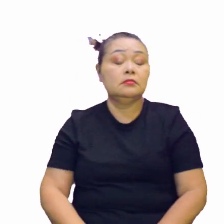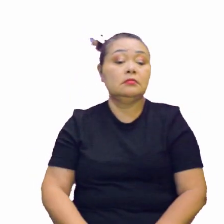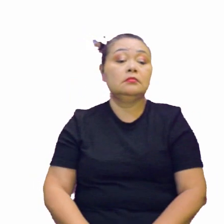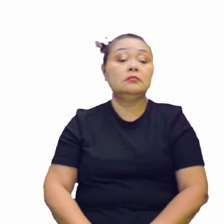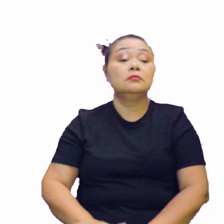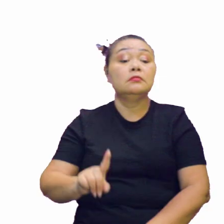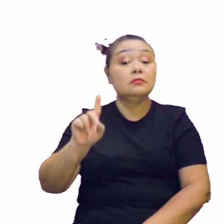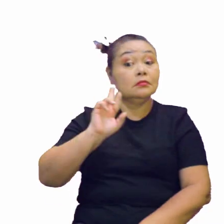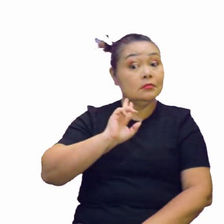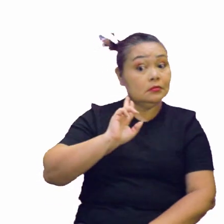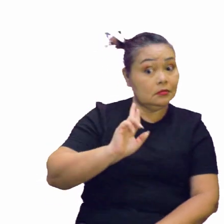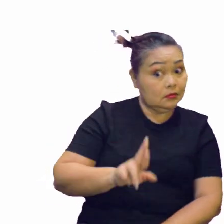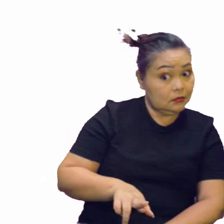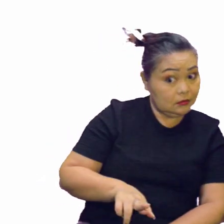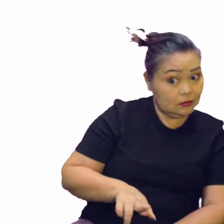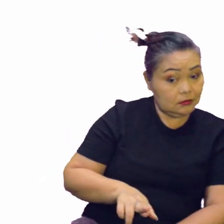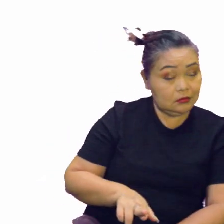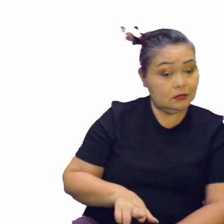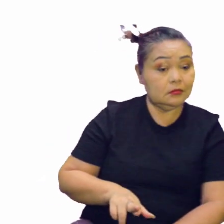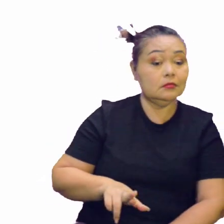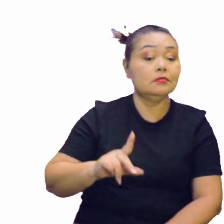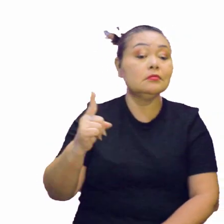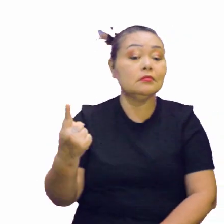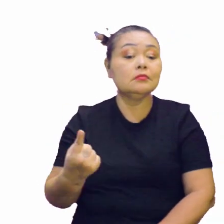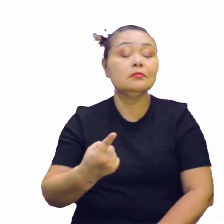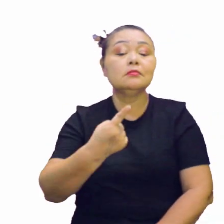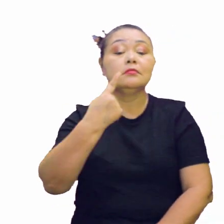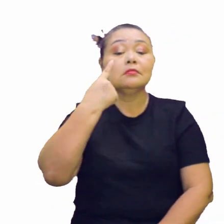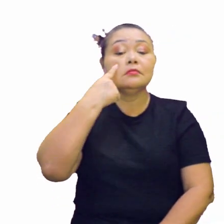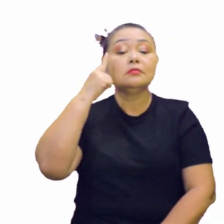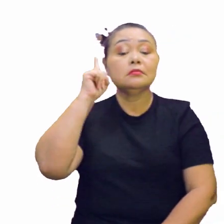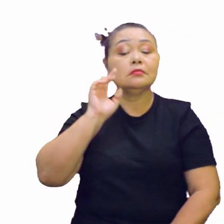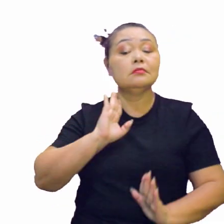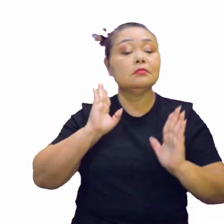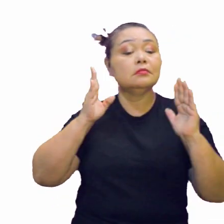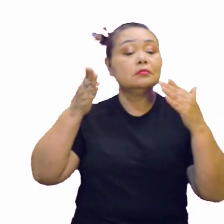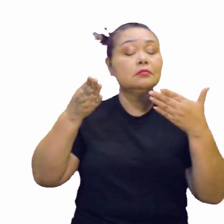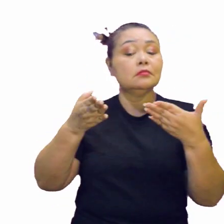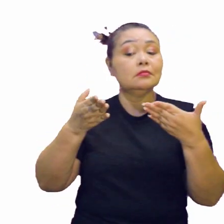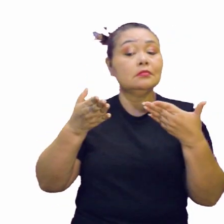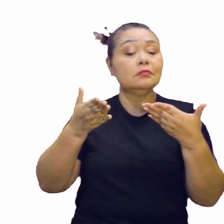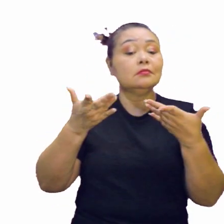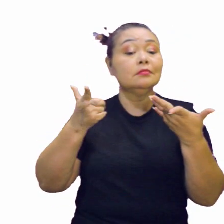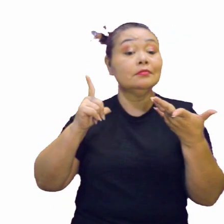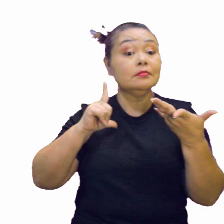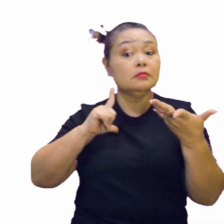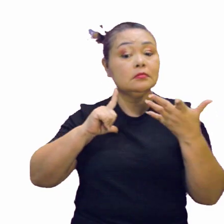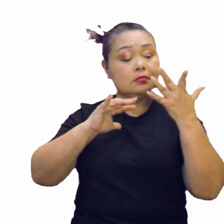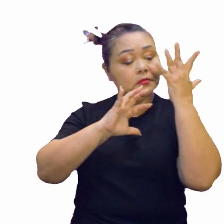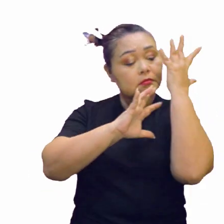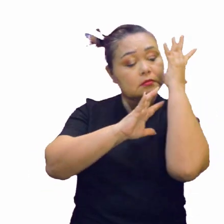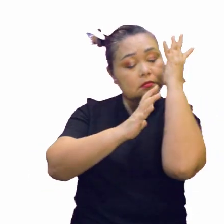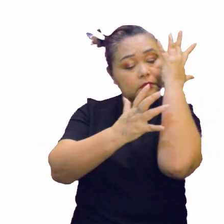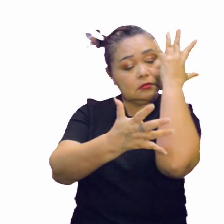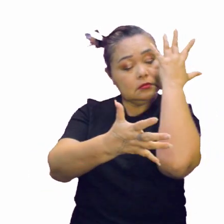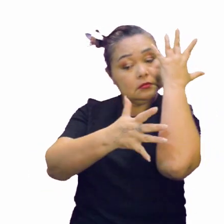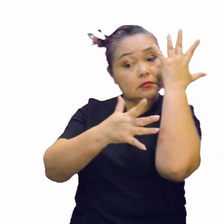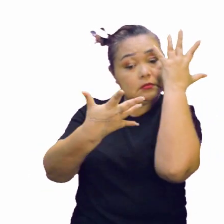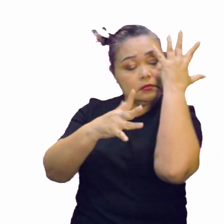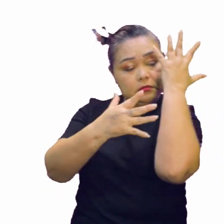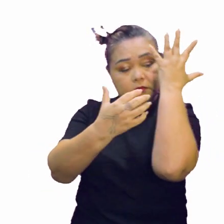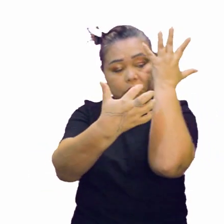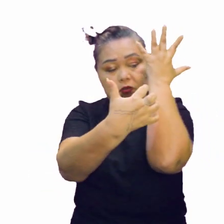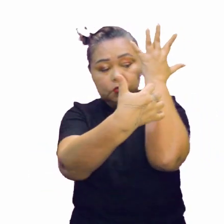Answer, uma das peculiaridades diz respeito à tolerância, à sombra